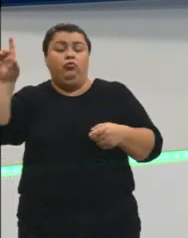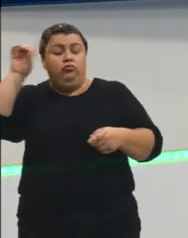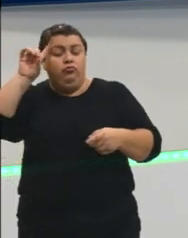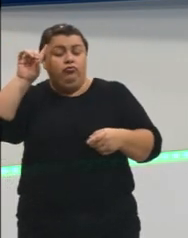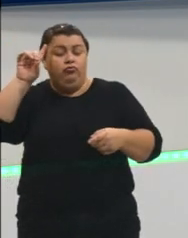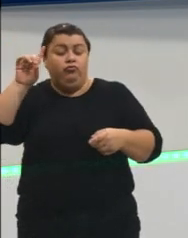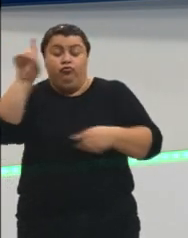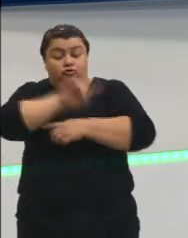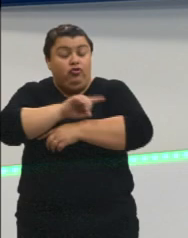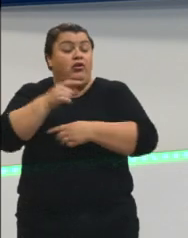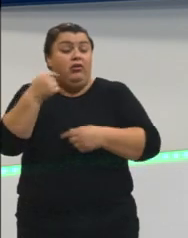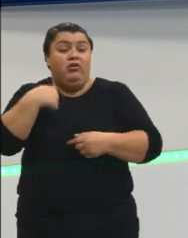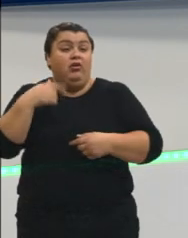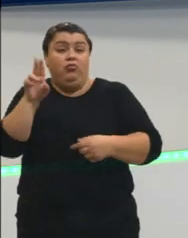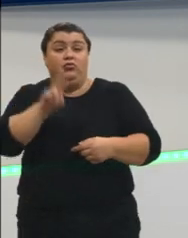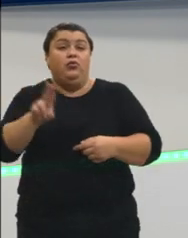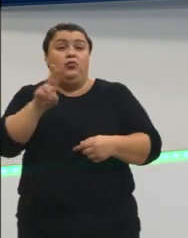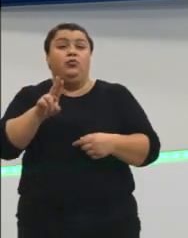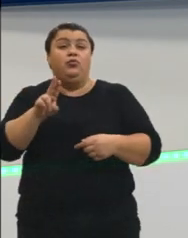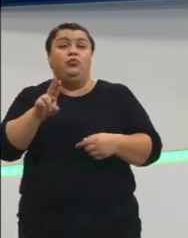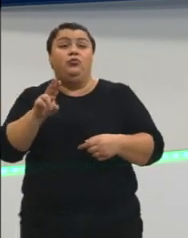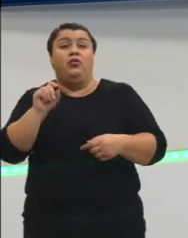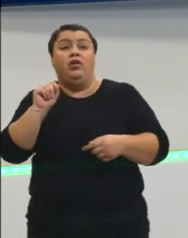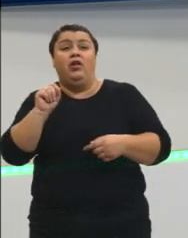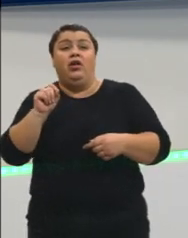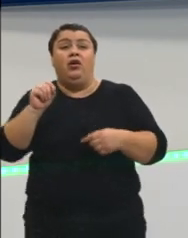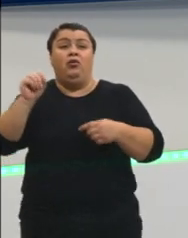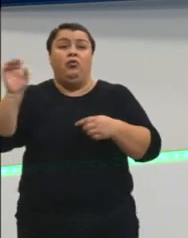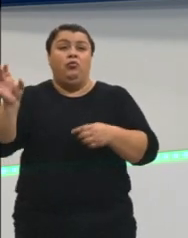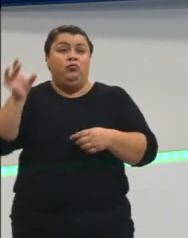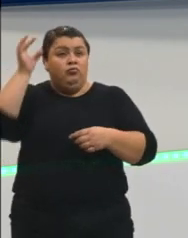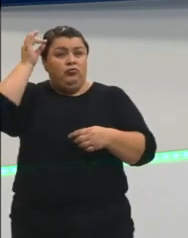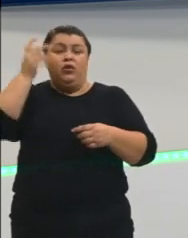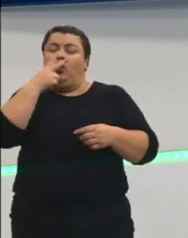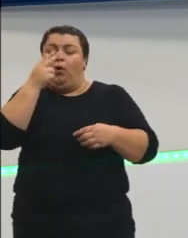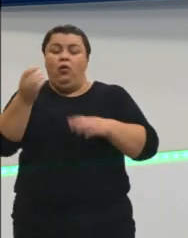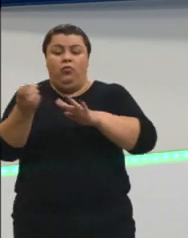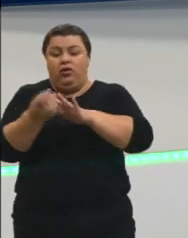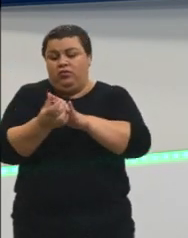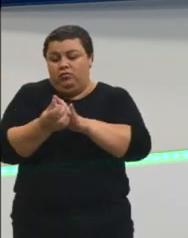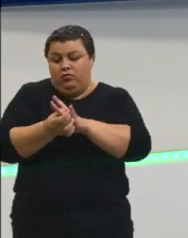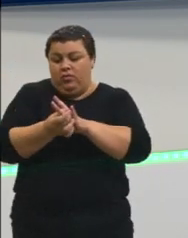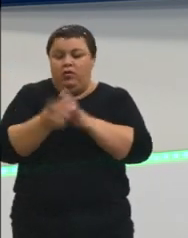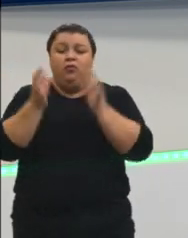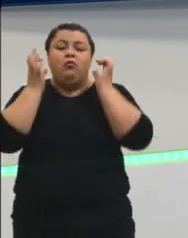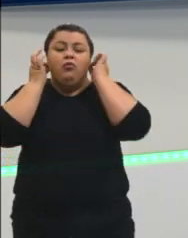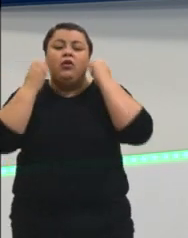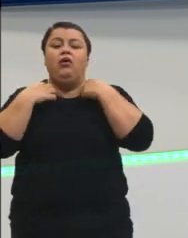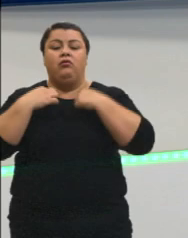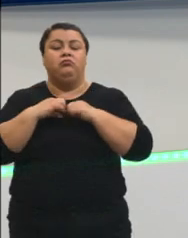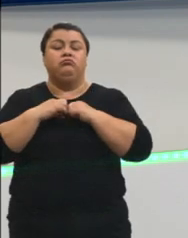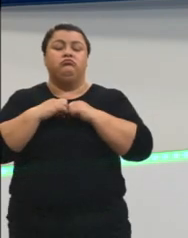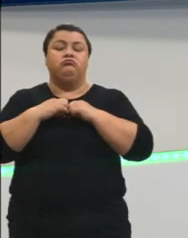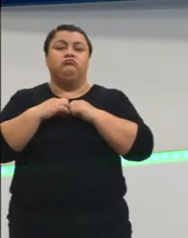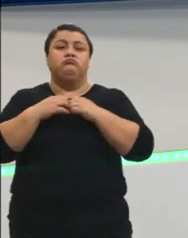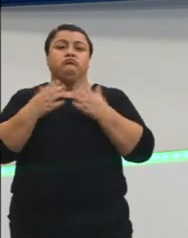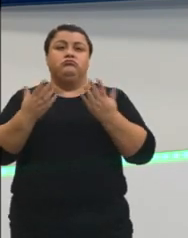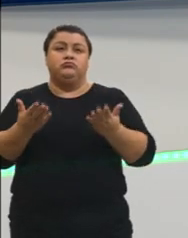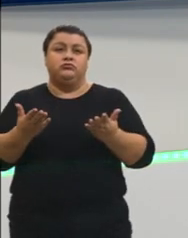ela é um acessório assim como um brinco anel em Claro tá então